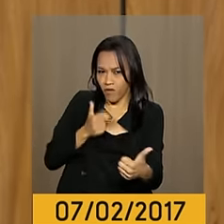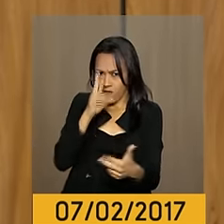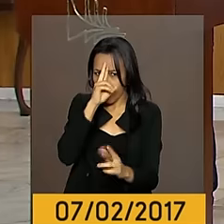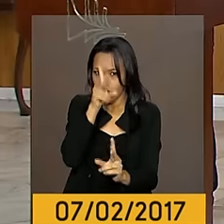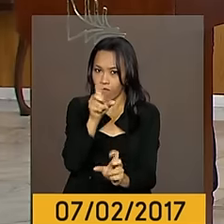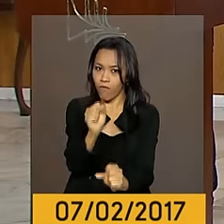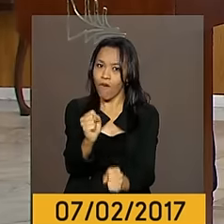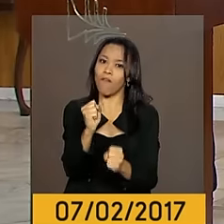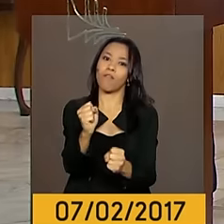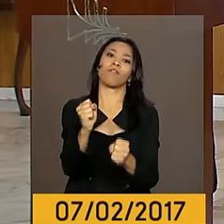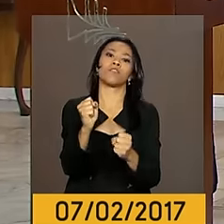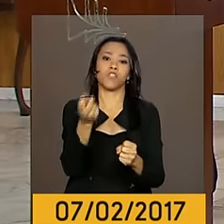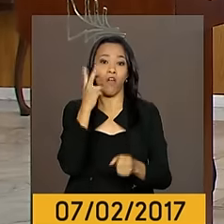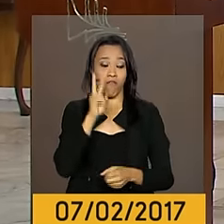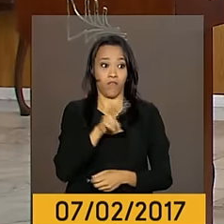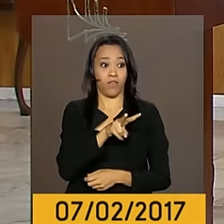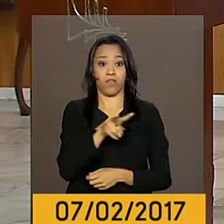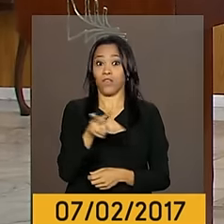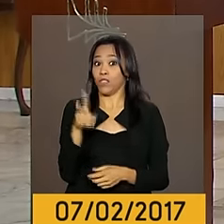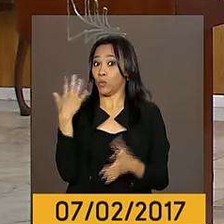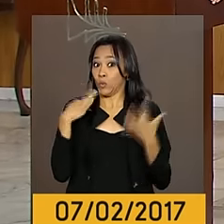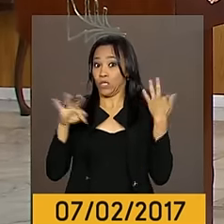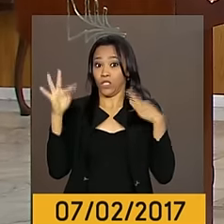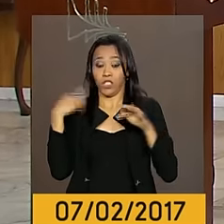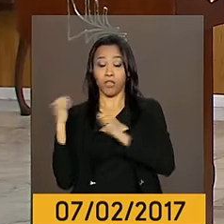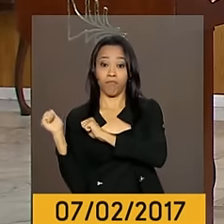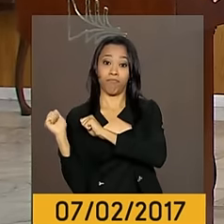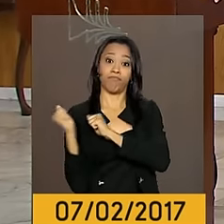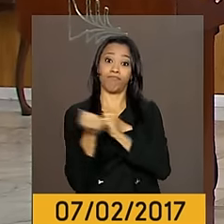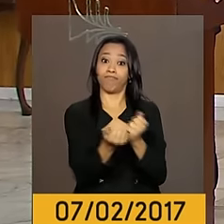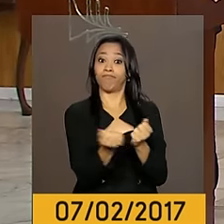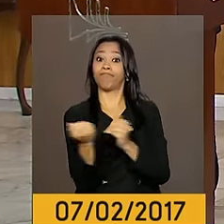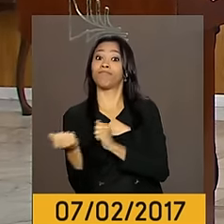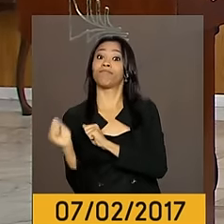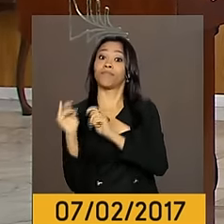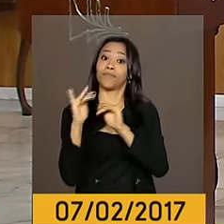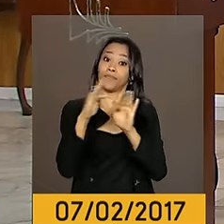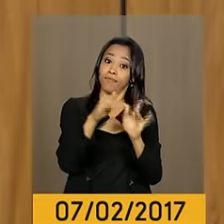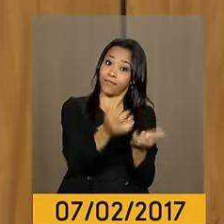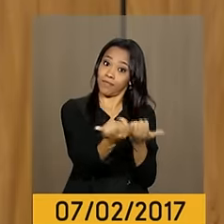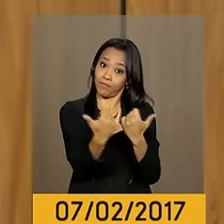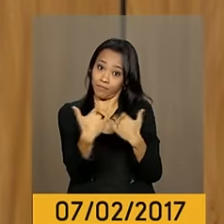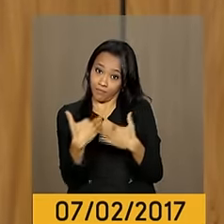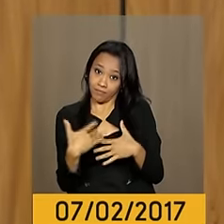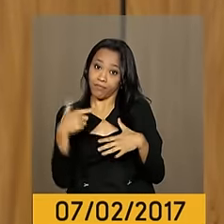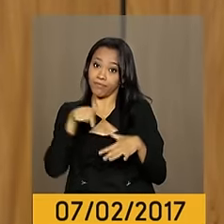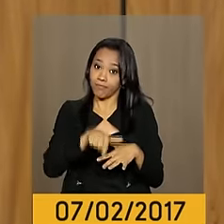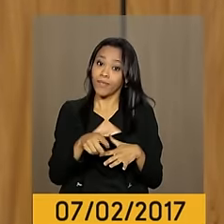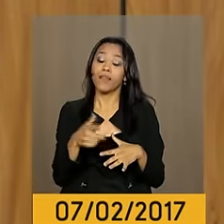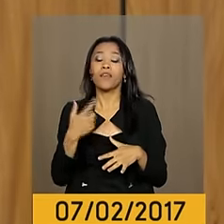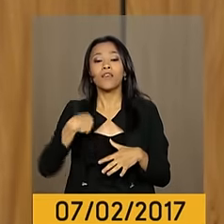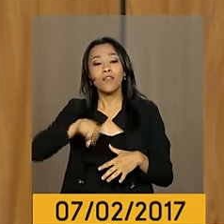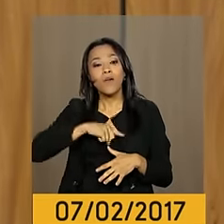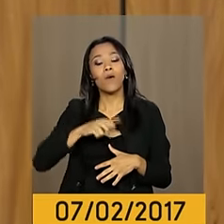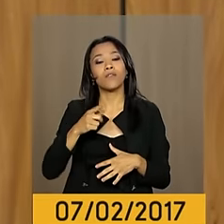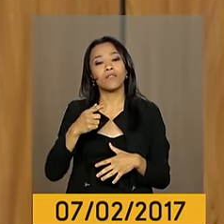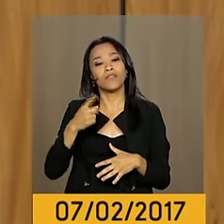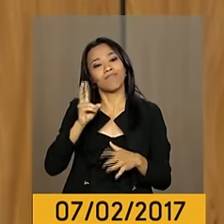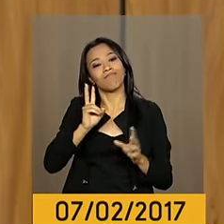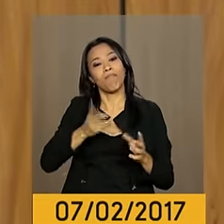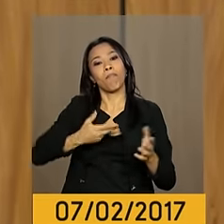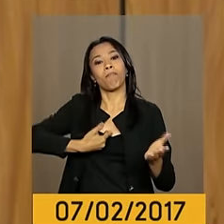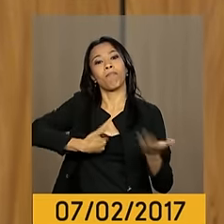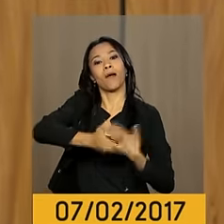forte Vejam a quantidade de turista que nos recebem e definitivamente devemos entender que somos